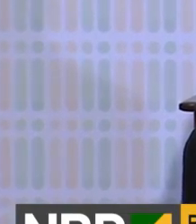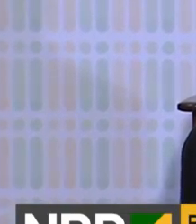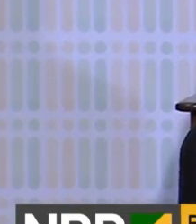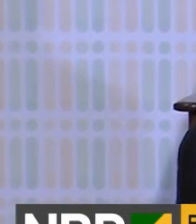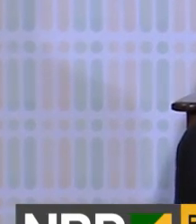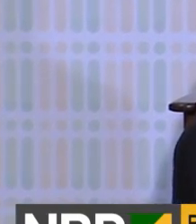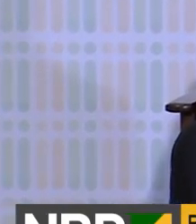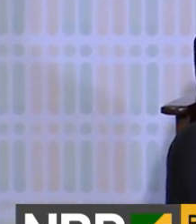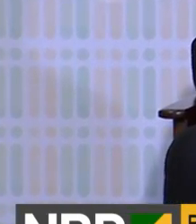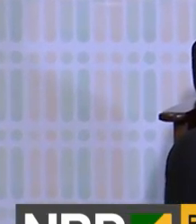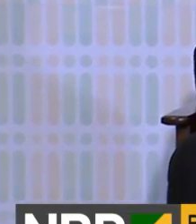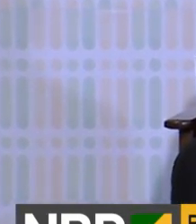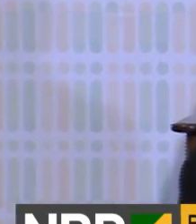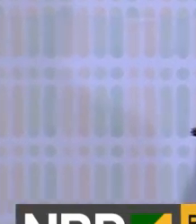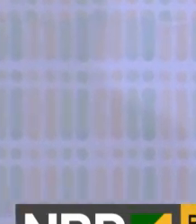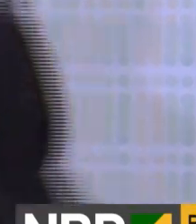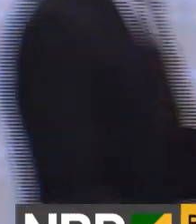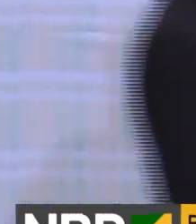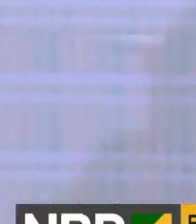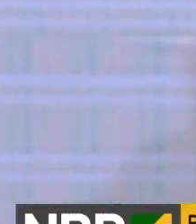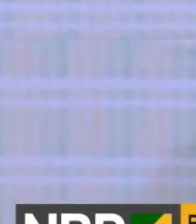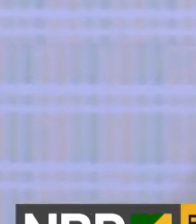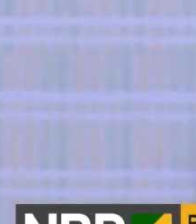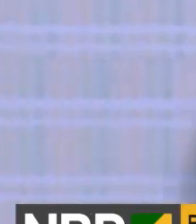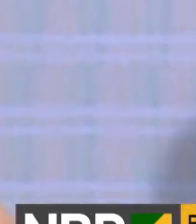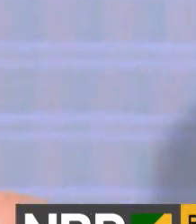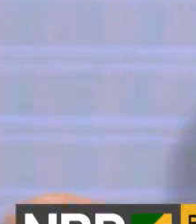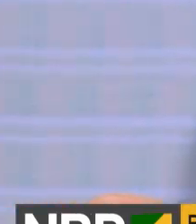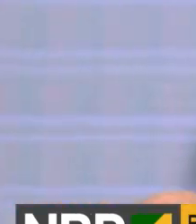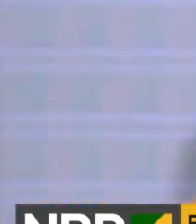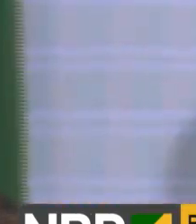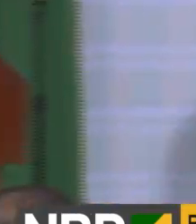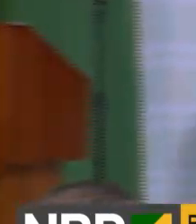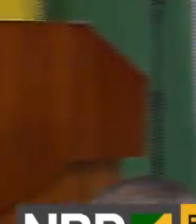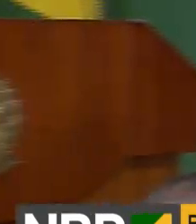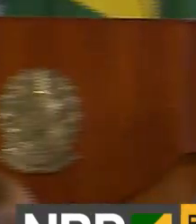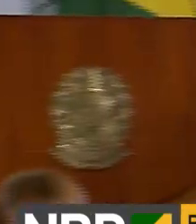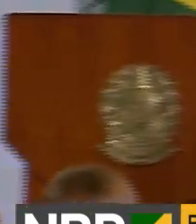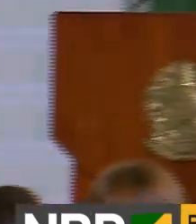Com a palavra, o presidente da República, Michel Temer.